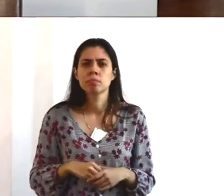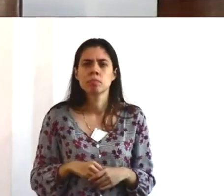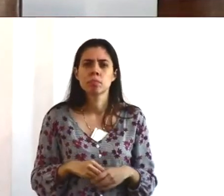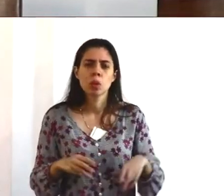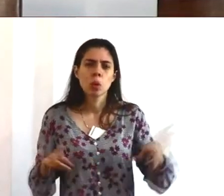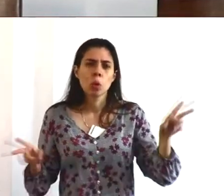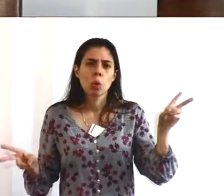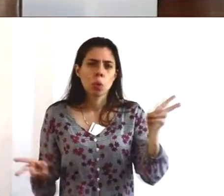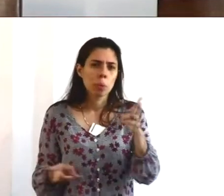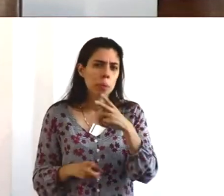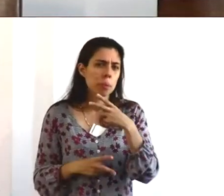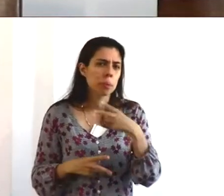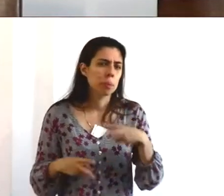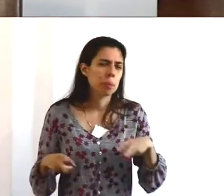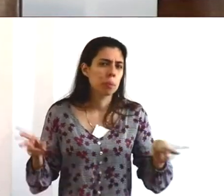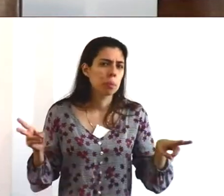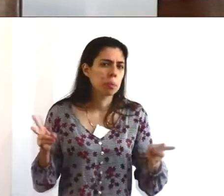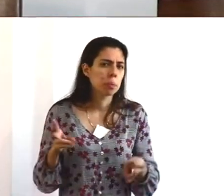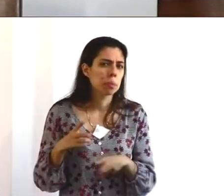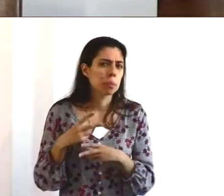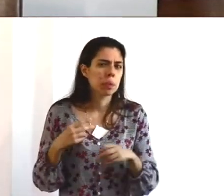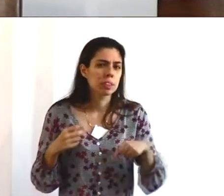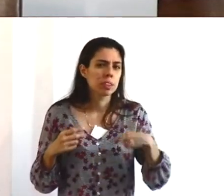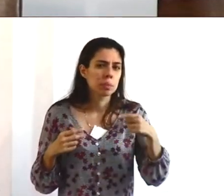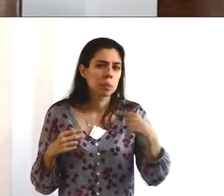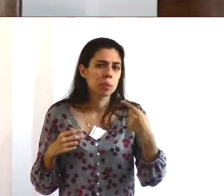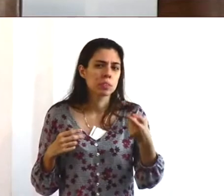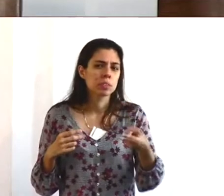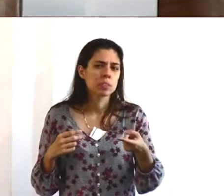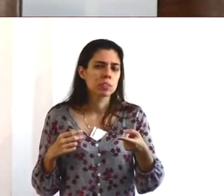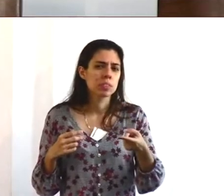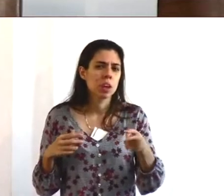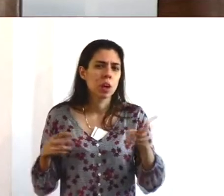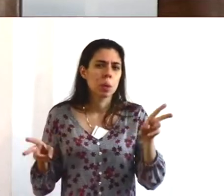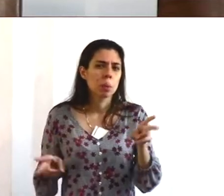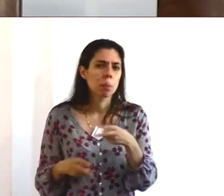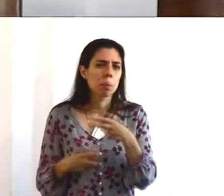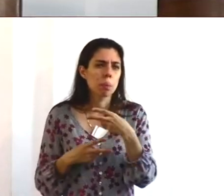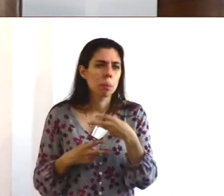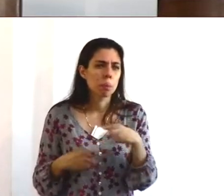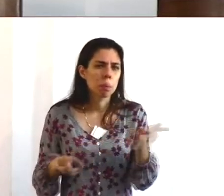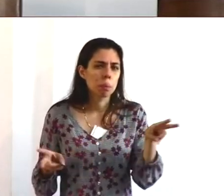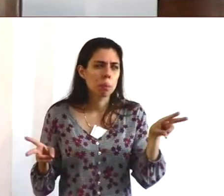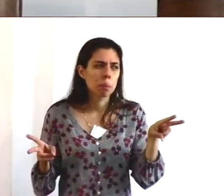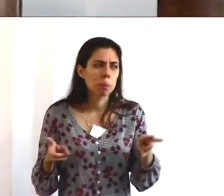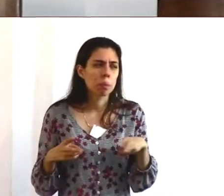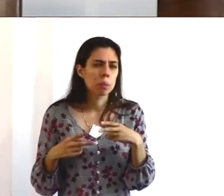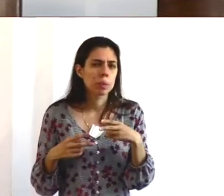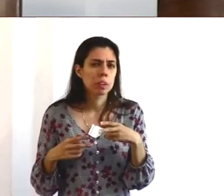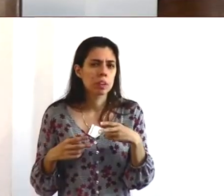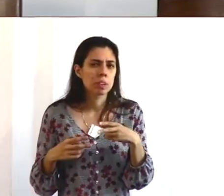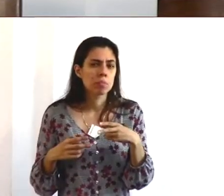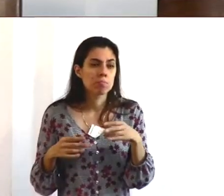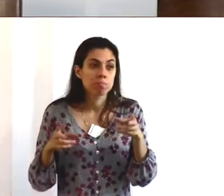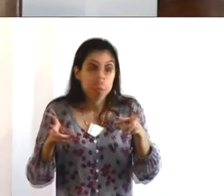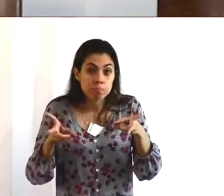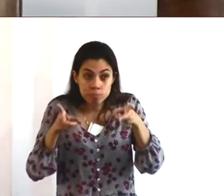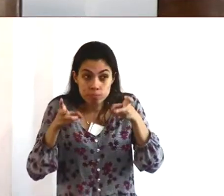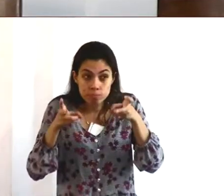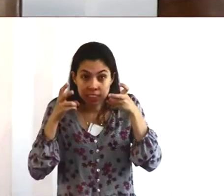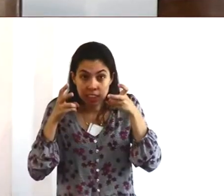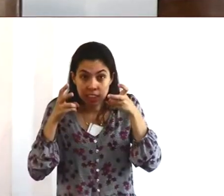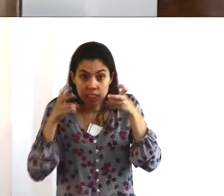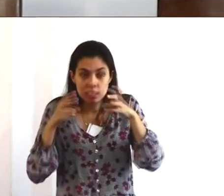vento bem sussurrante, bem suave, e ele percebe que o Senhor